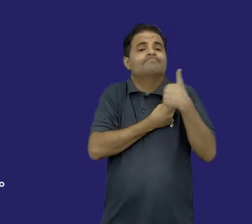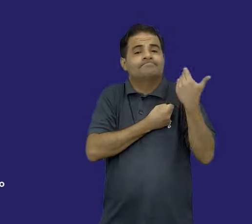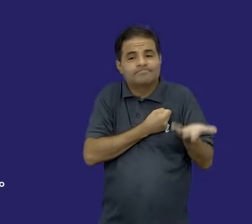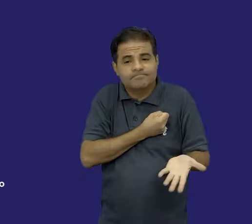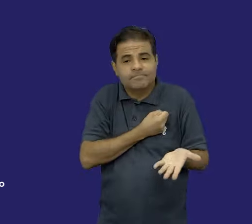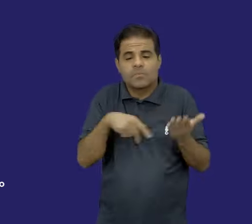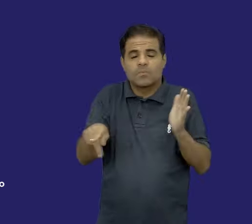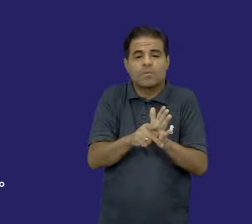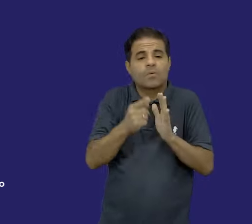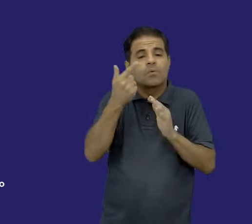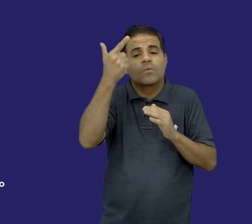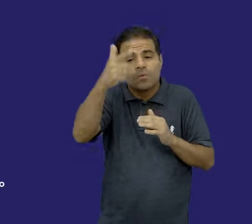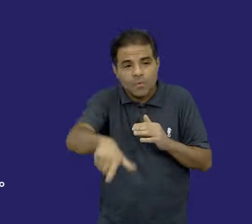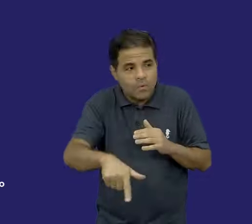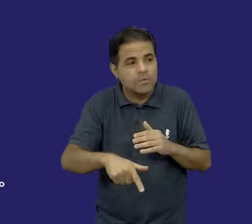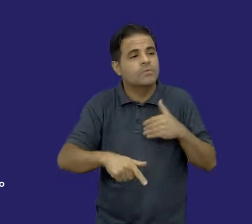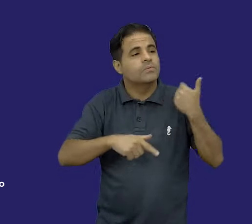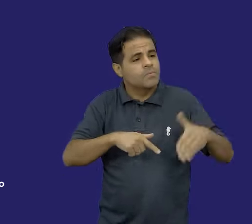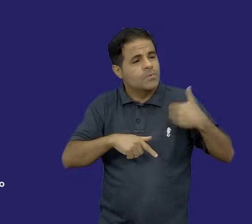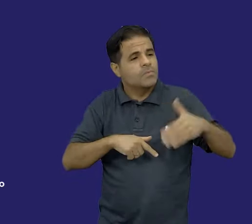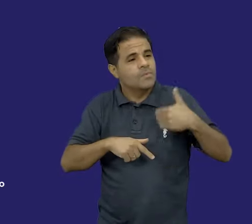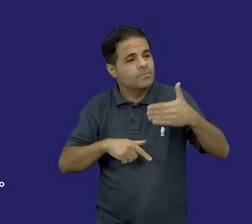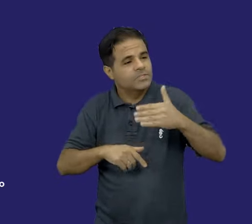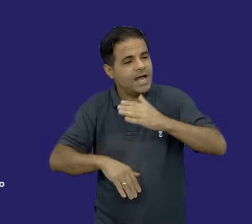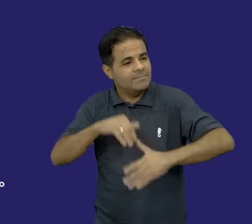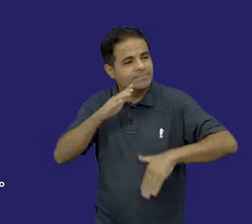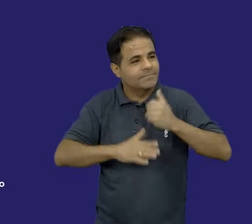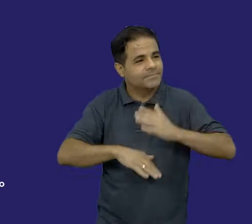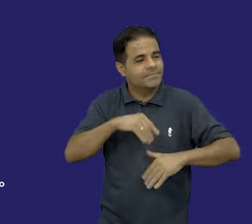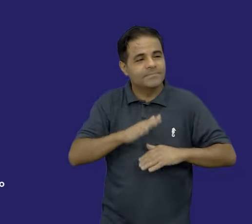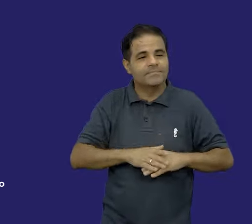é o próximo e assim sucessivamente, né?